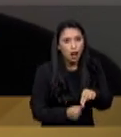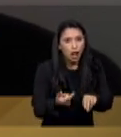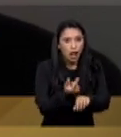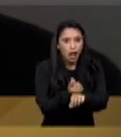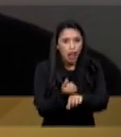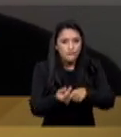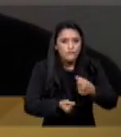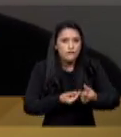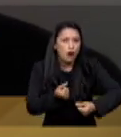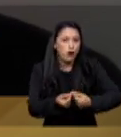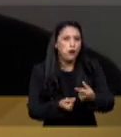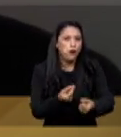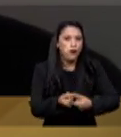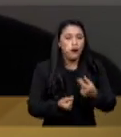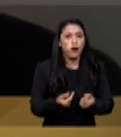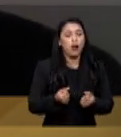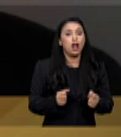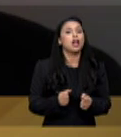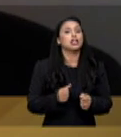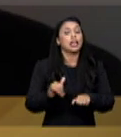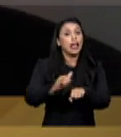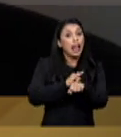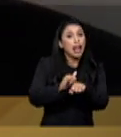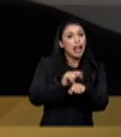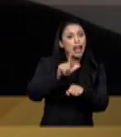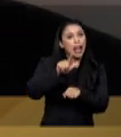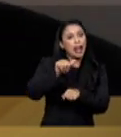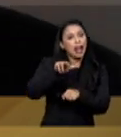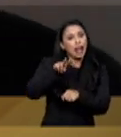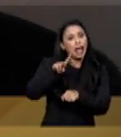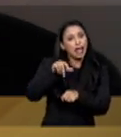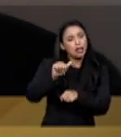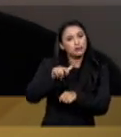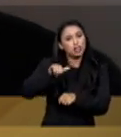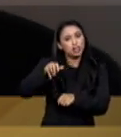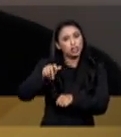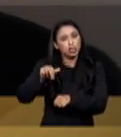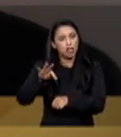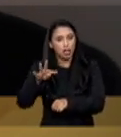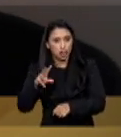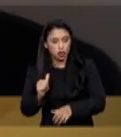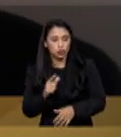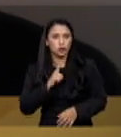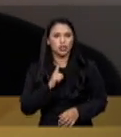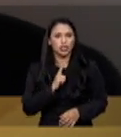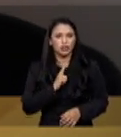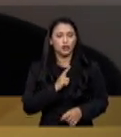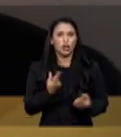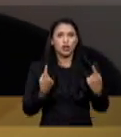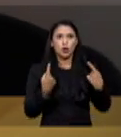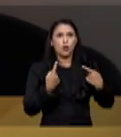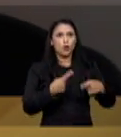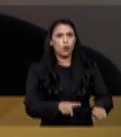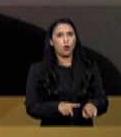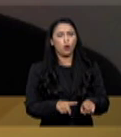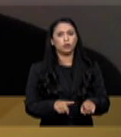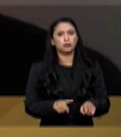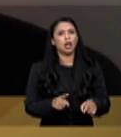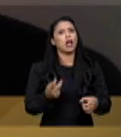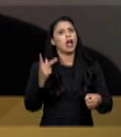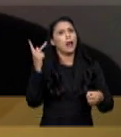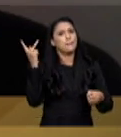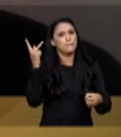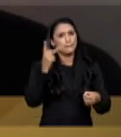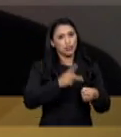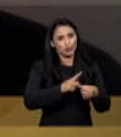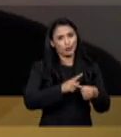investigado no contexto da Operação Lava Jato e que lesou frontalmente os cofres da